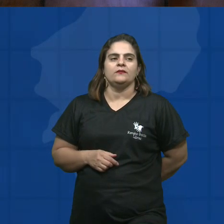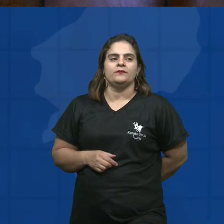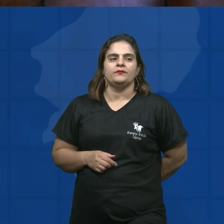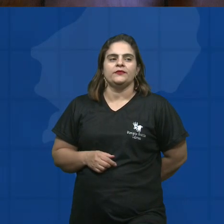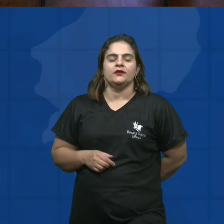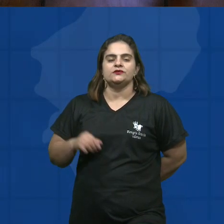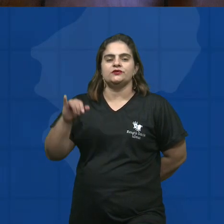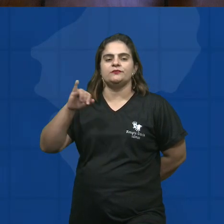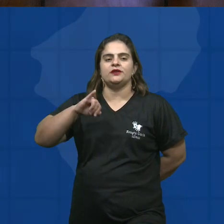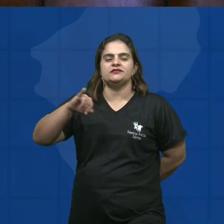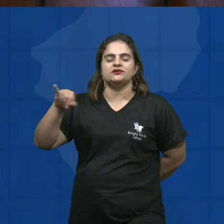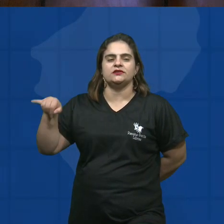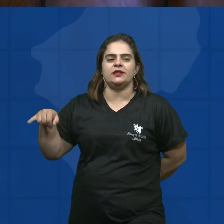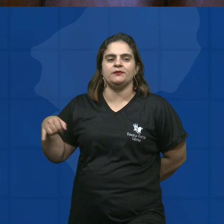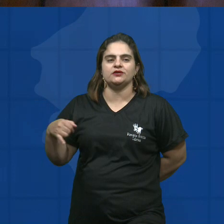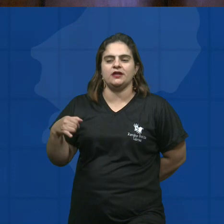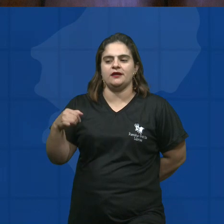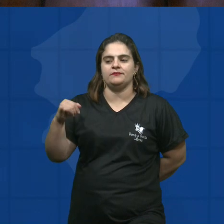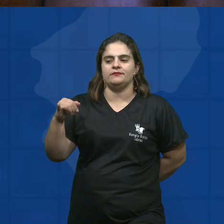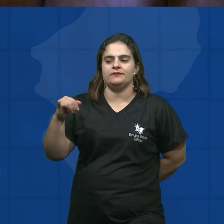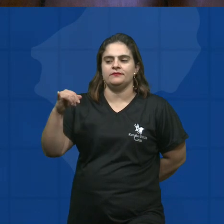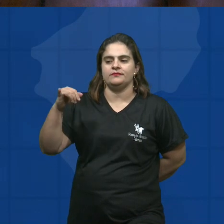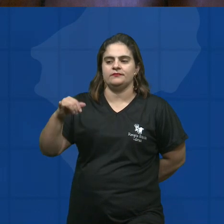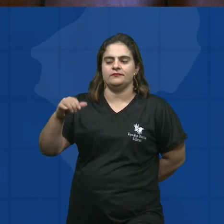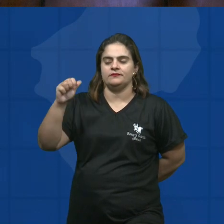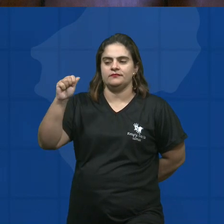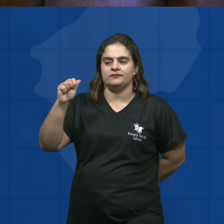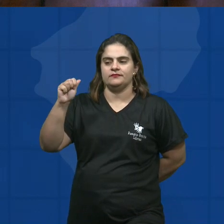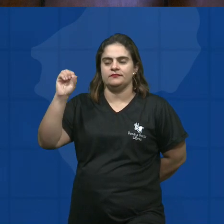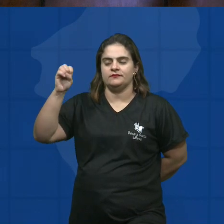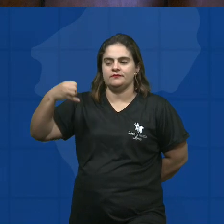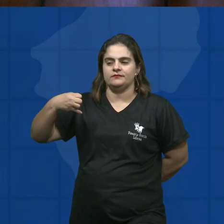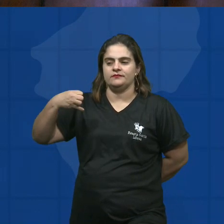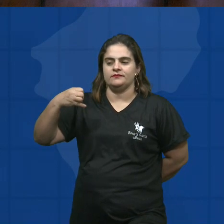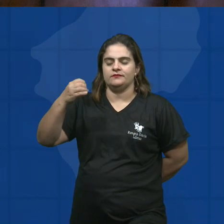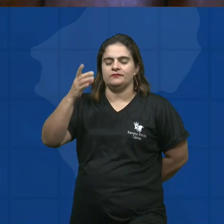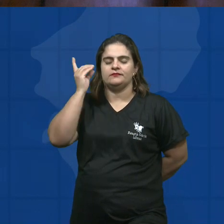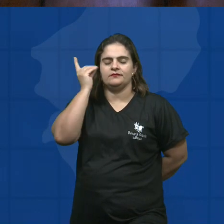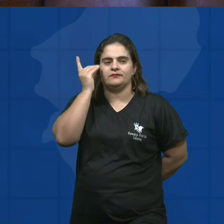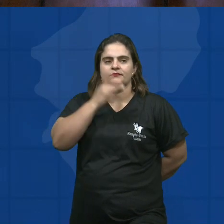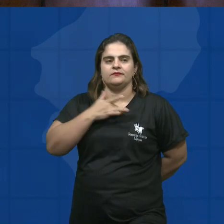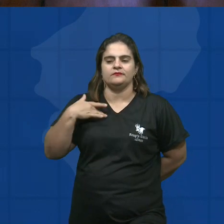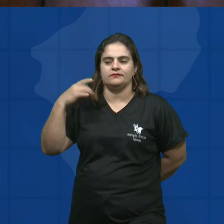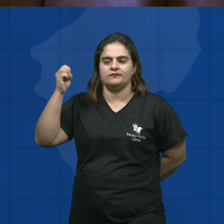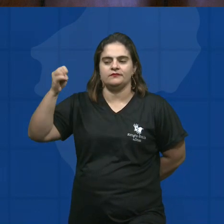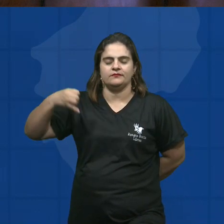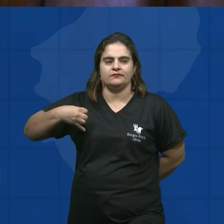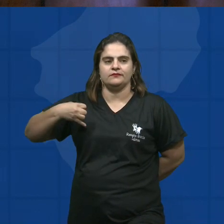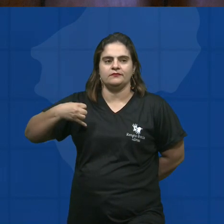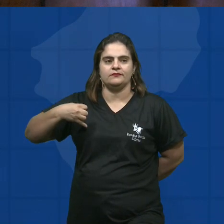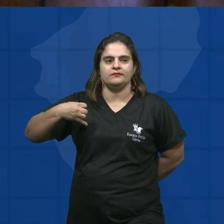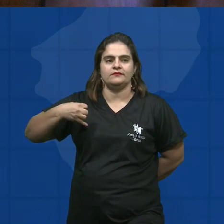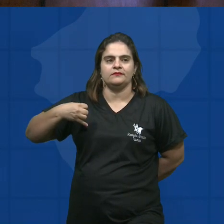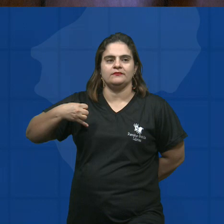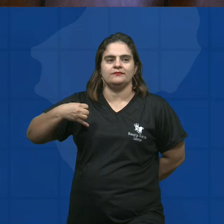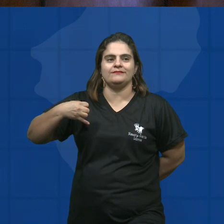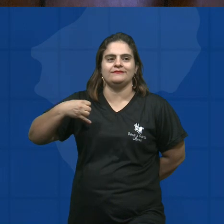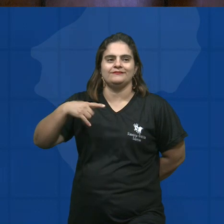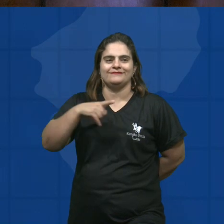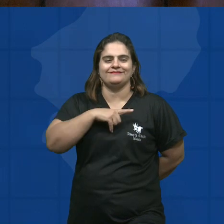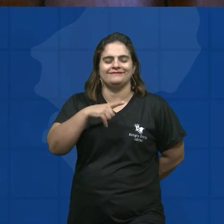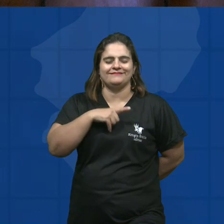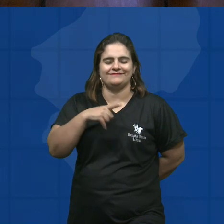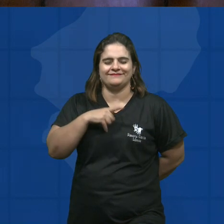Vereador Júlio Moraes, vereador Danilo da Saúde, vereador Eduardo Nascimento, vereador doutor Elia Jeca,